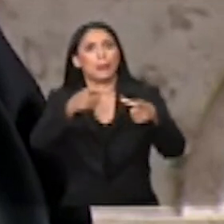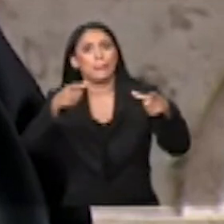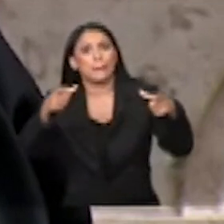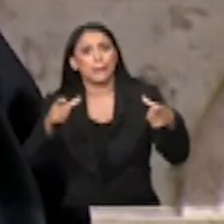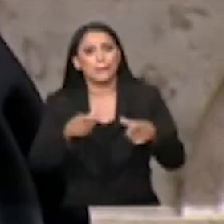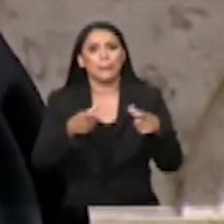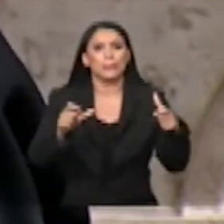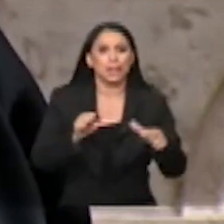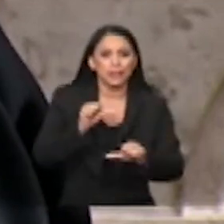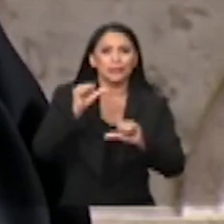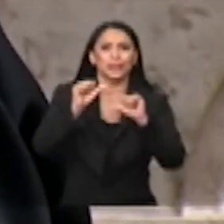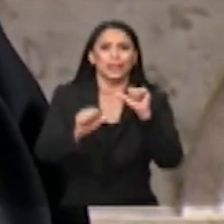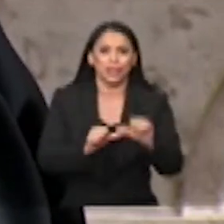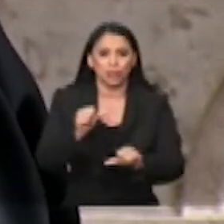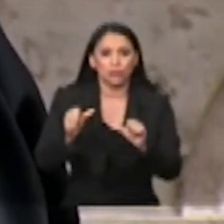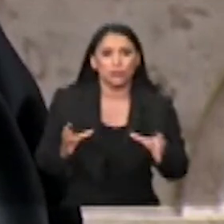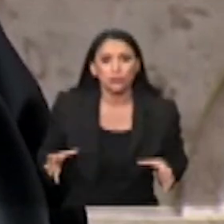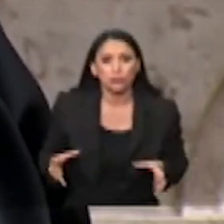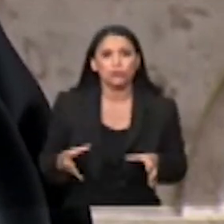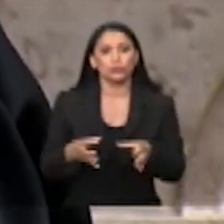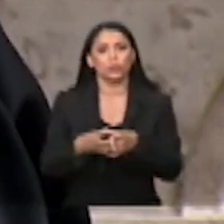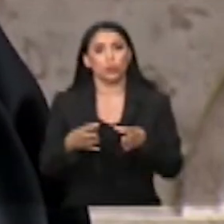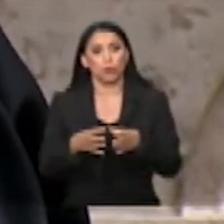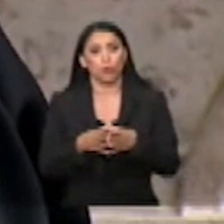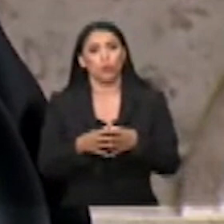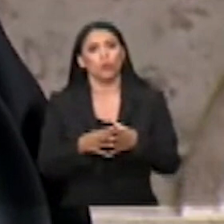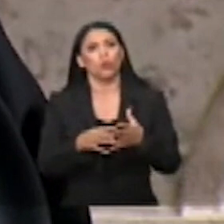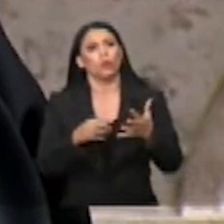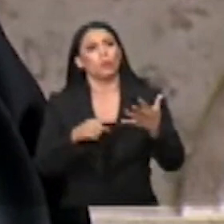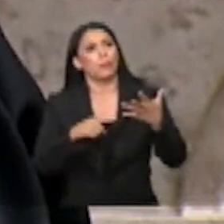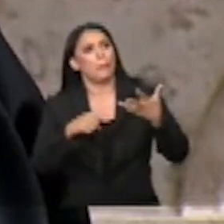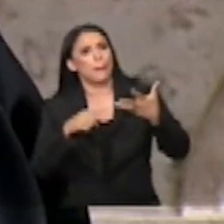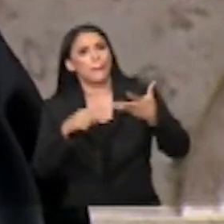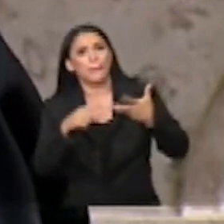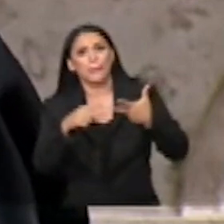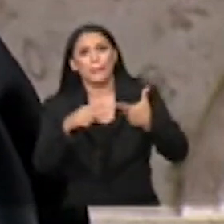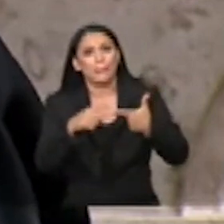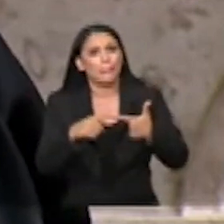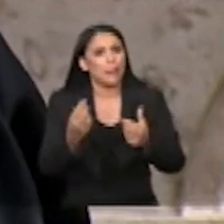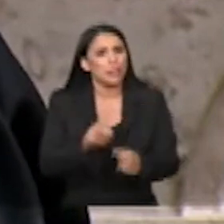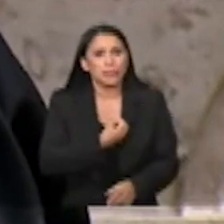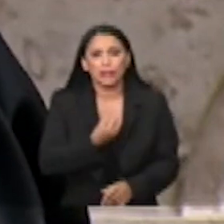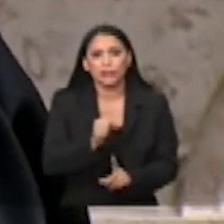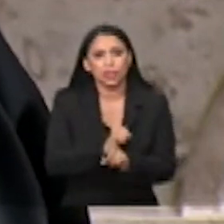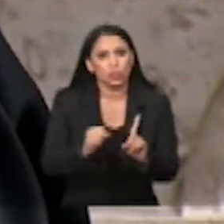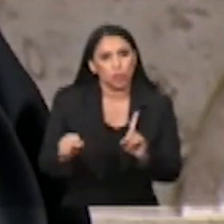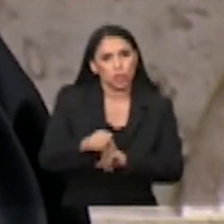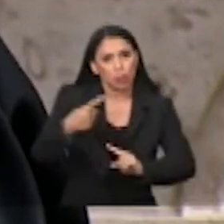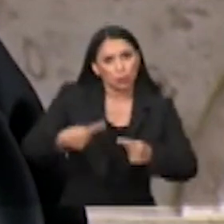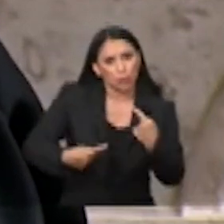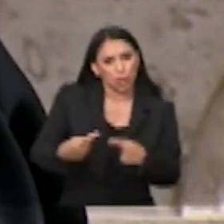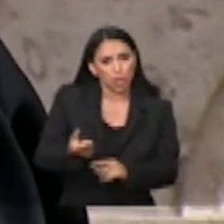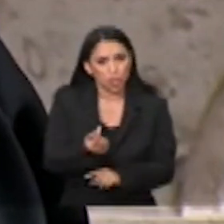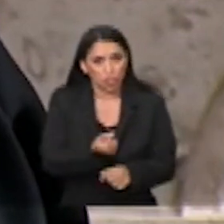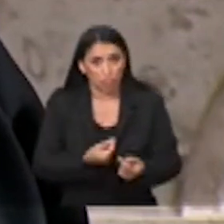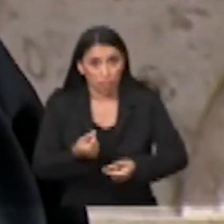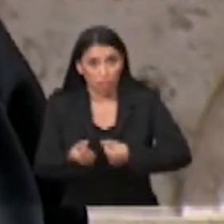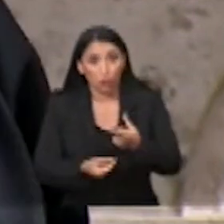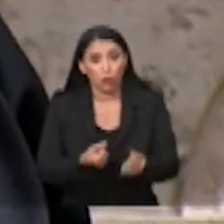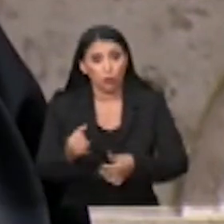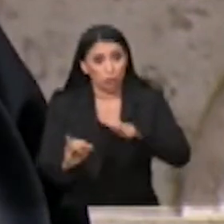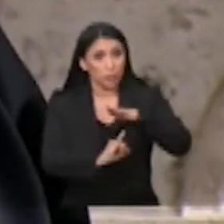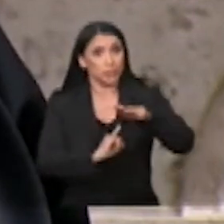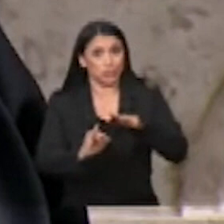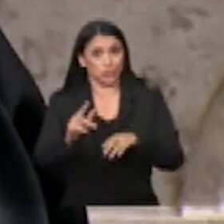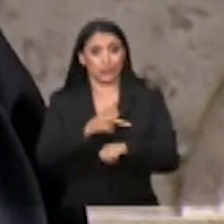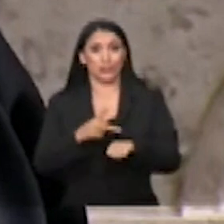de renovação coletiva em todos os quadrantes da vida social, política, econômica e institucional